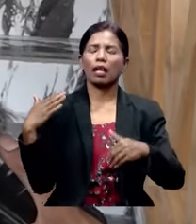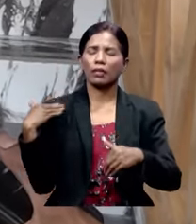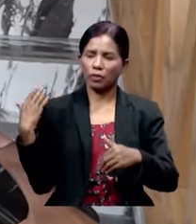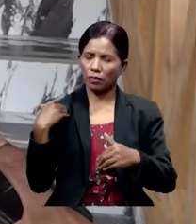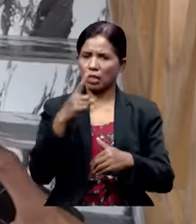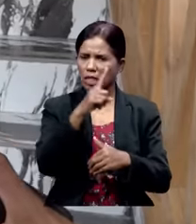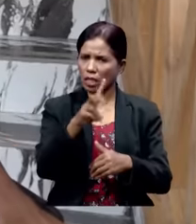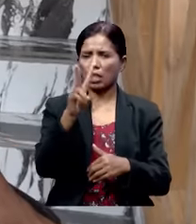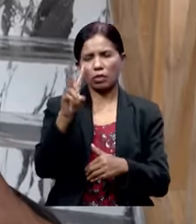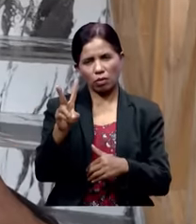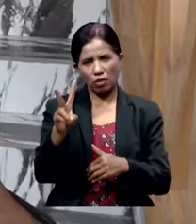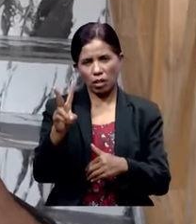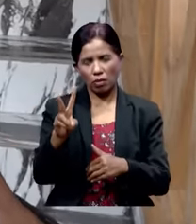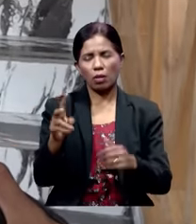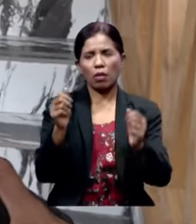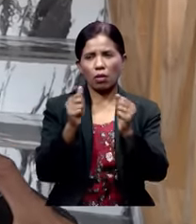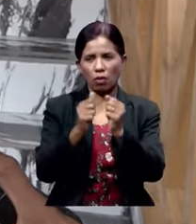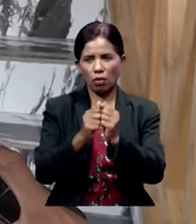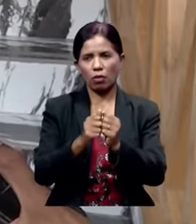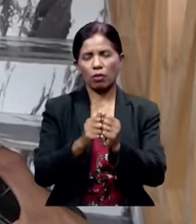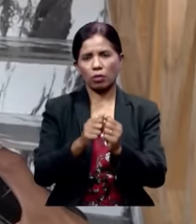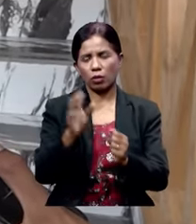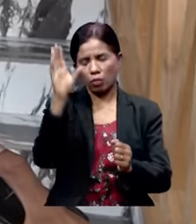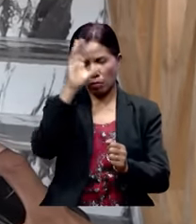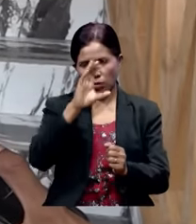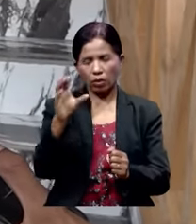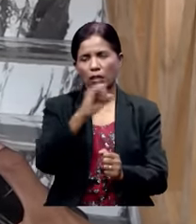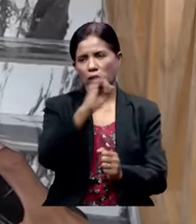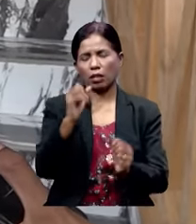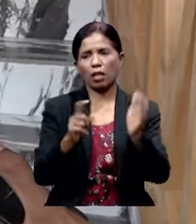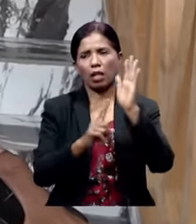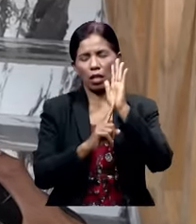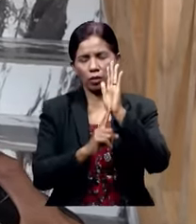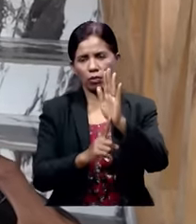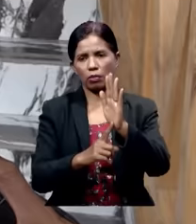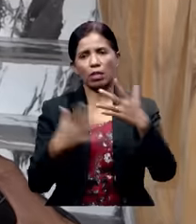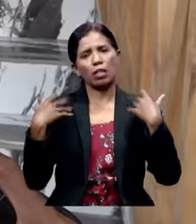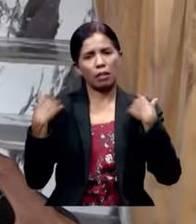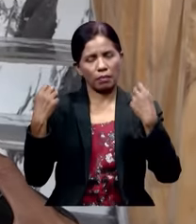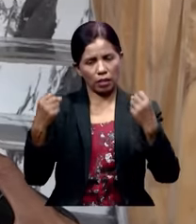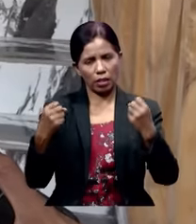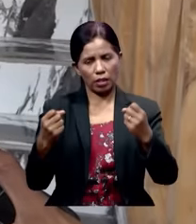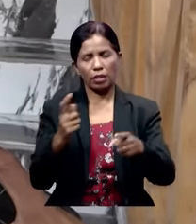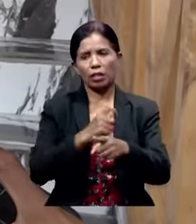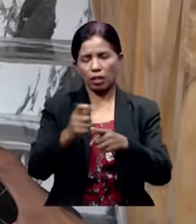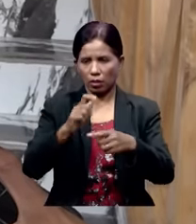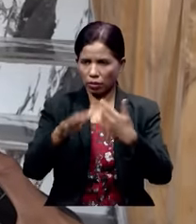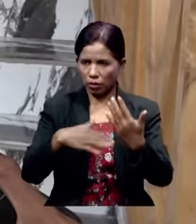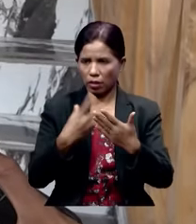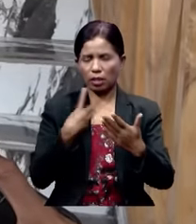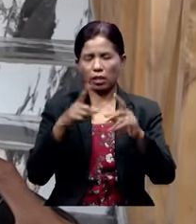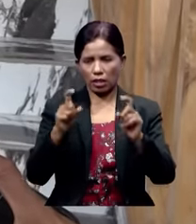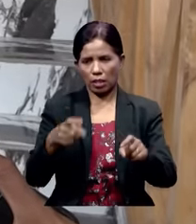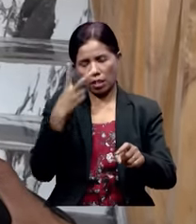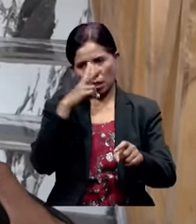ida rua nebe maka, ho hat buka identidade, hatudu nina power tamba nina treina ga buat sirne, ita tingare,